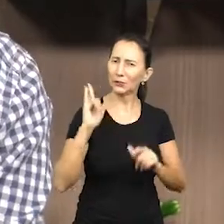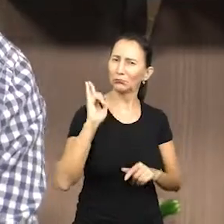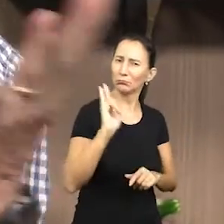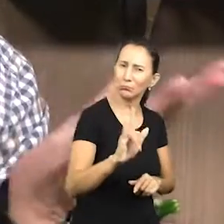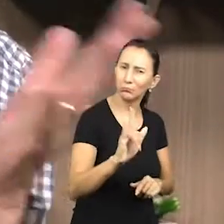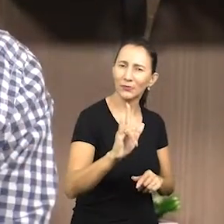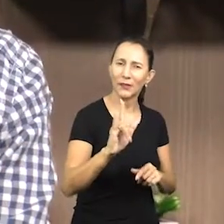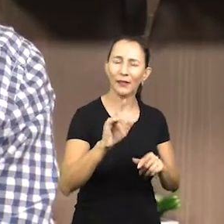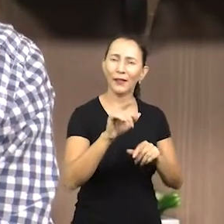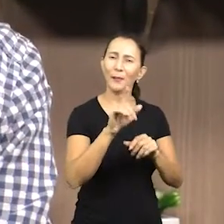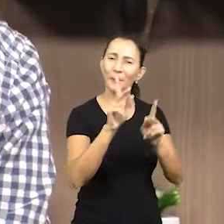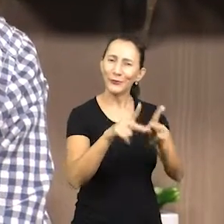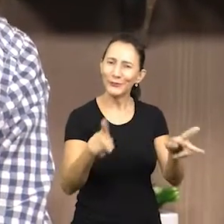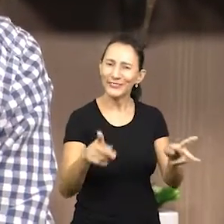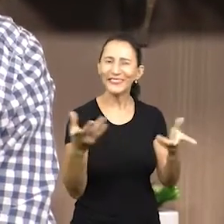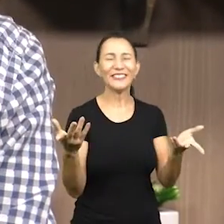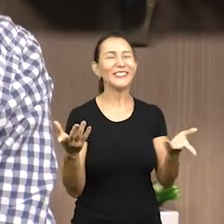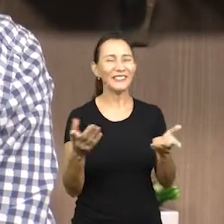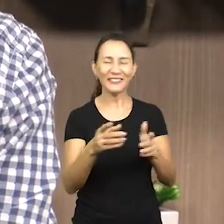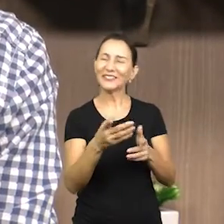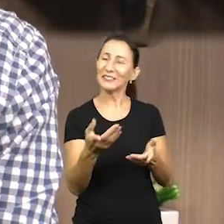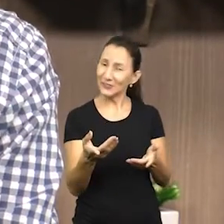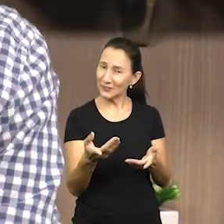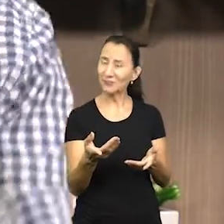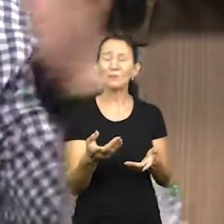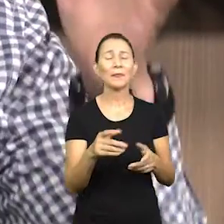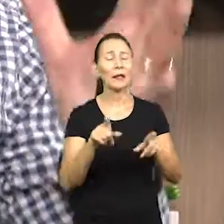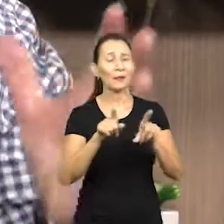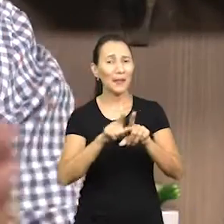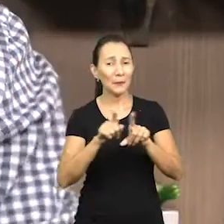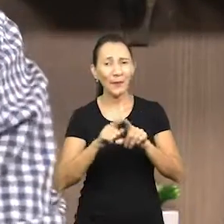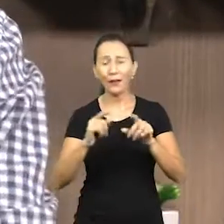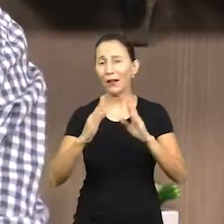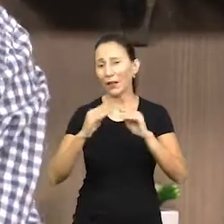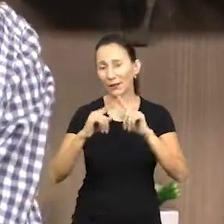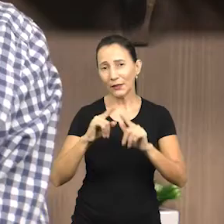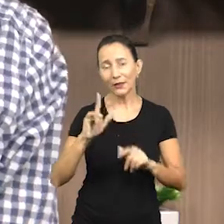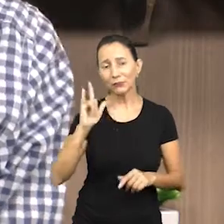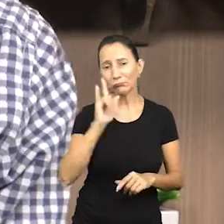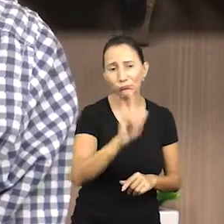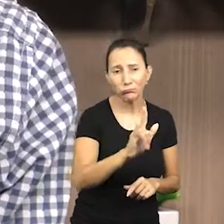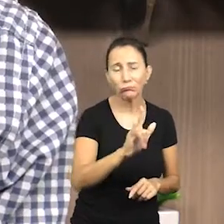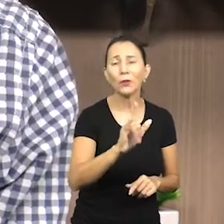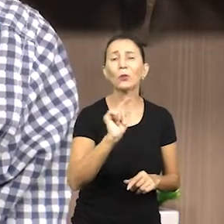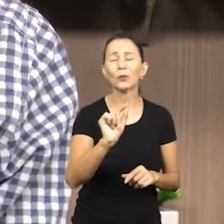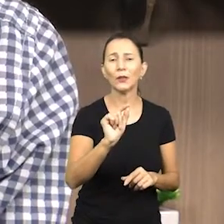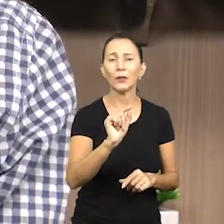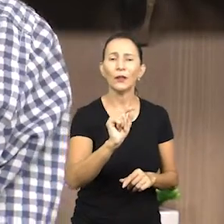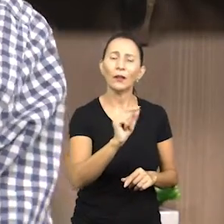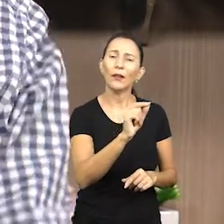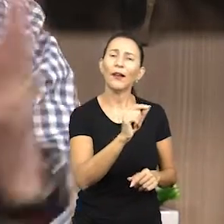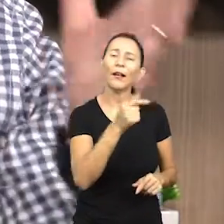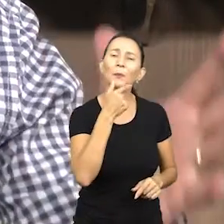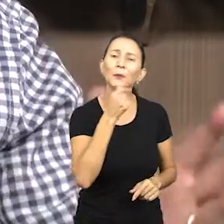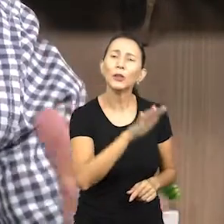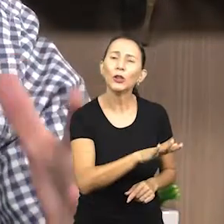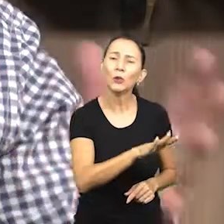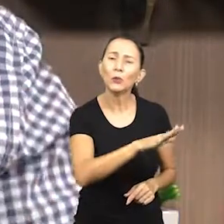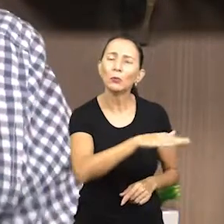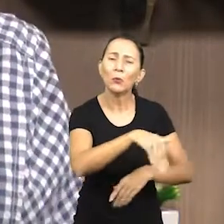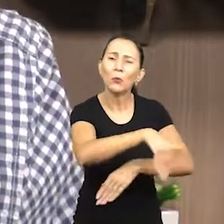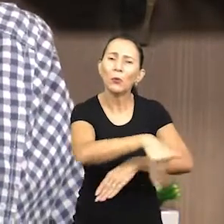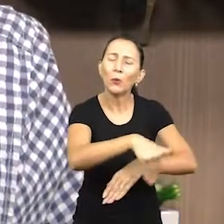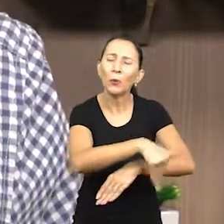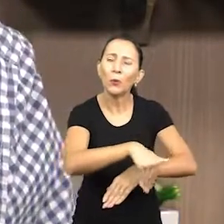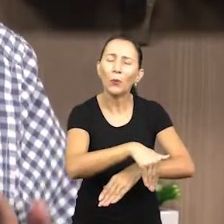os educadores, professores. A igreja ama também os meninos de rua. A igreja ama também